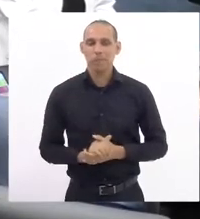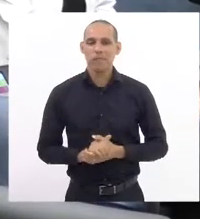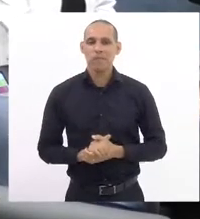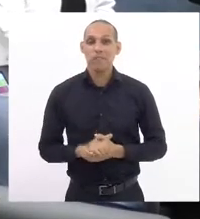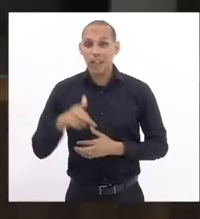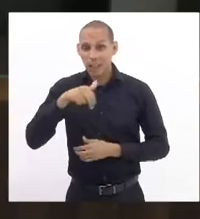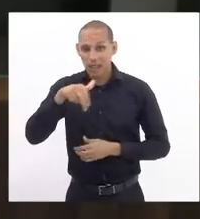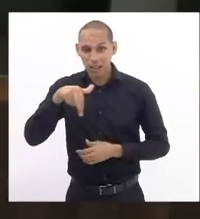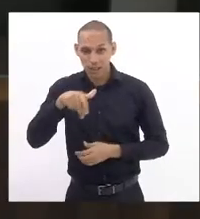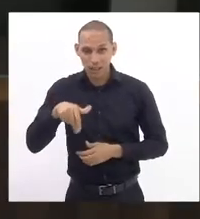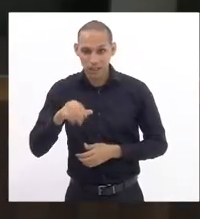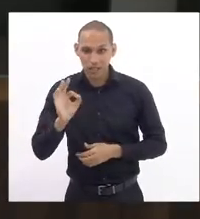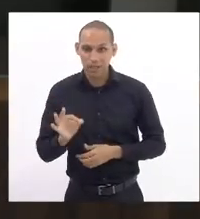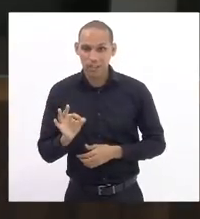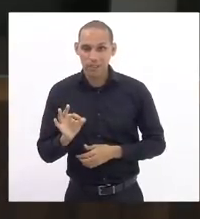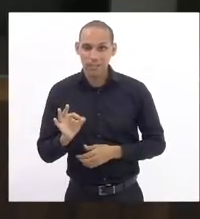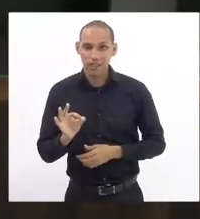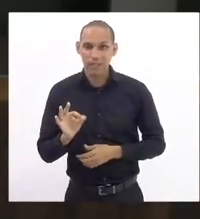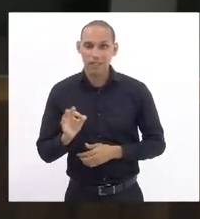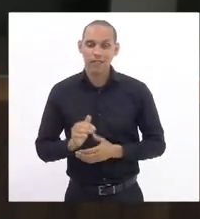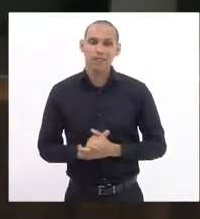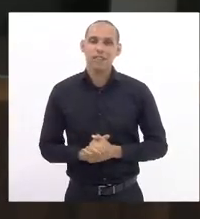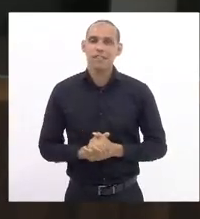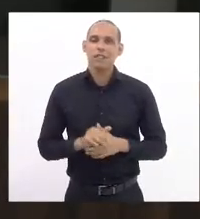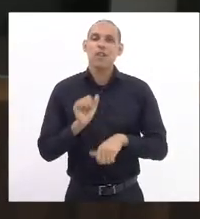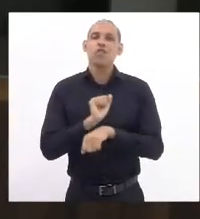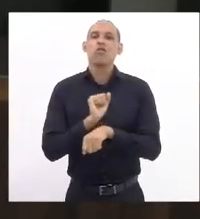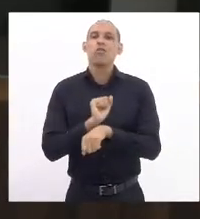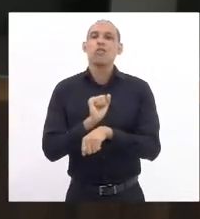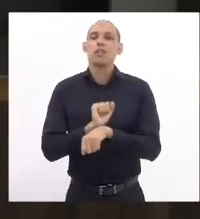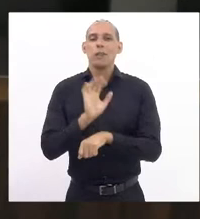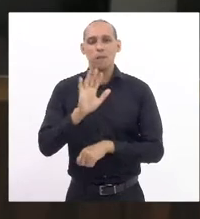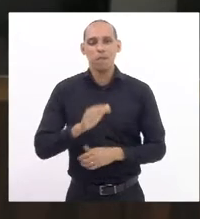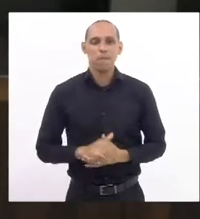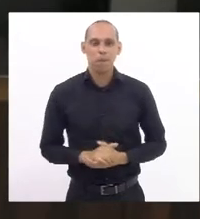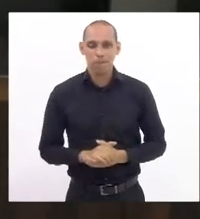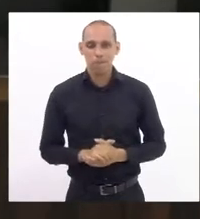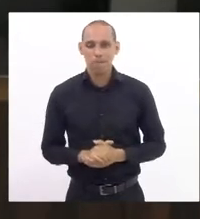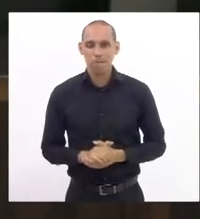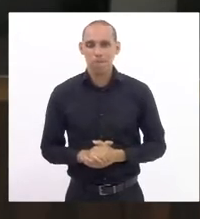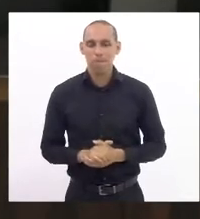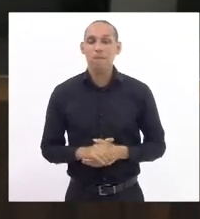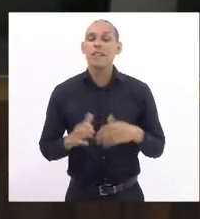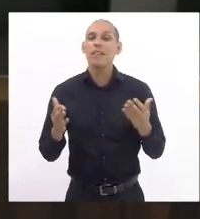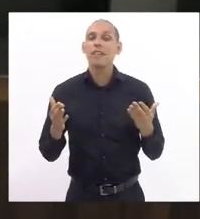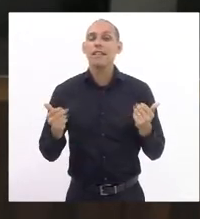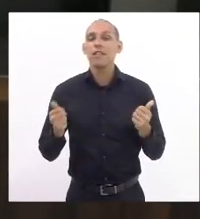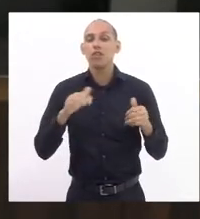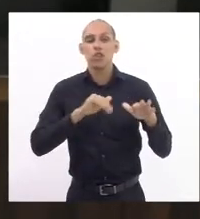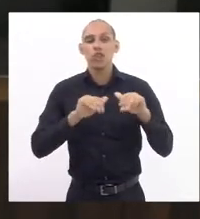Está descendo, é isso? Vamos aguardar, então. Então vamos cantar